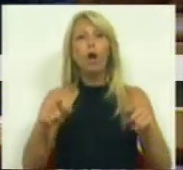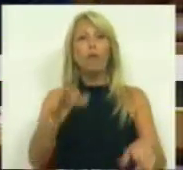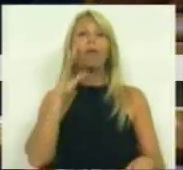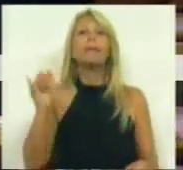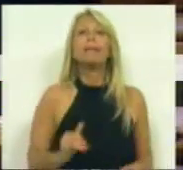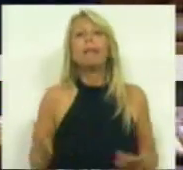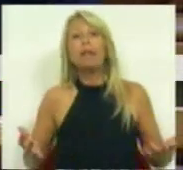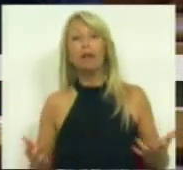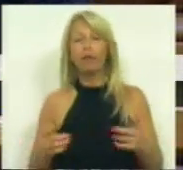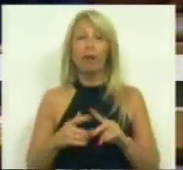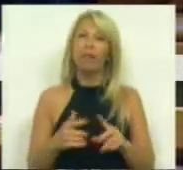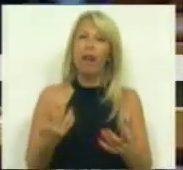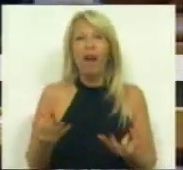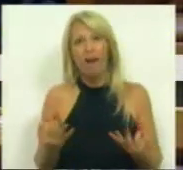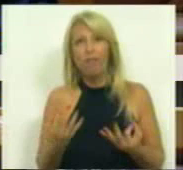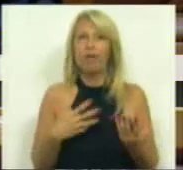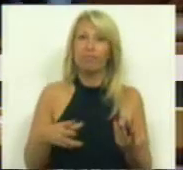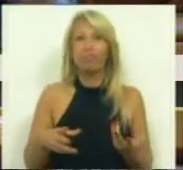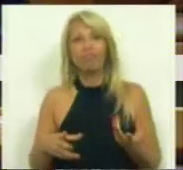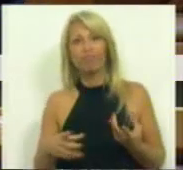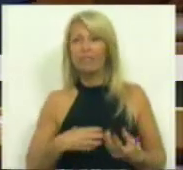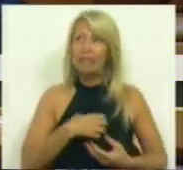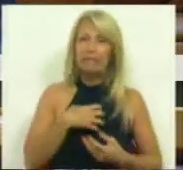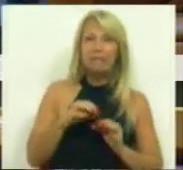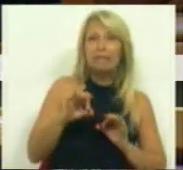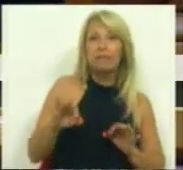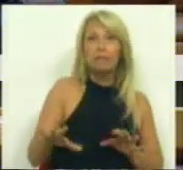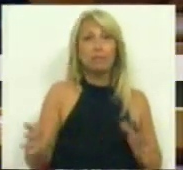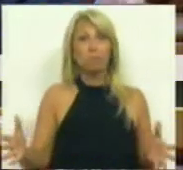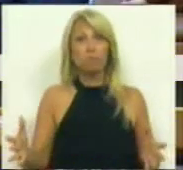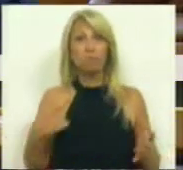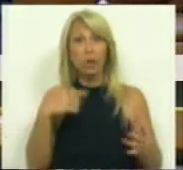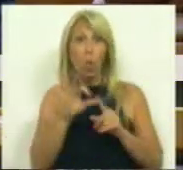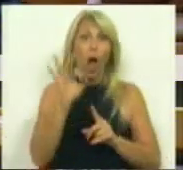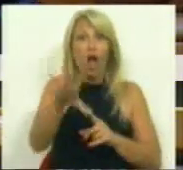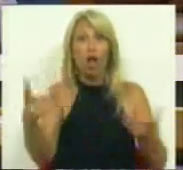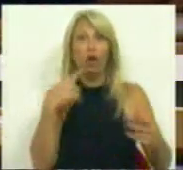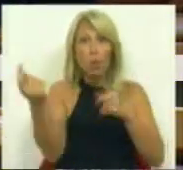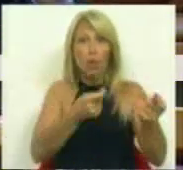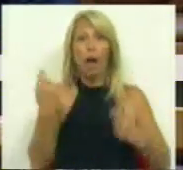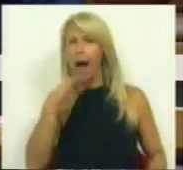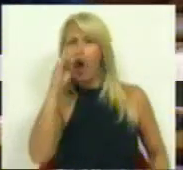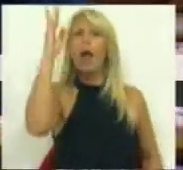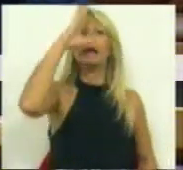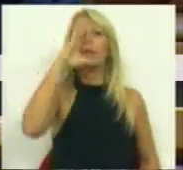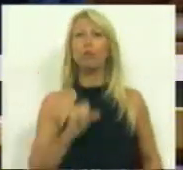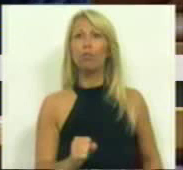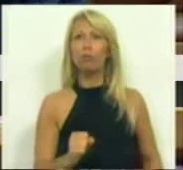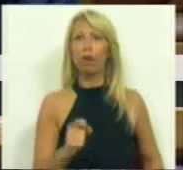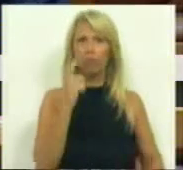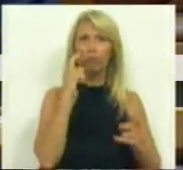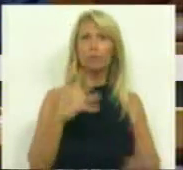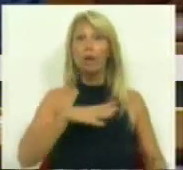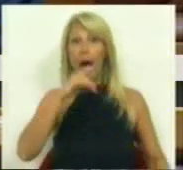de humildade não passou disso. Aliás, essa é a nota deste debate. A arrogância do Governo. A arrogância aqui